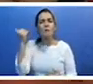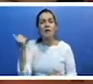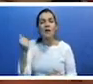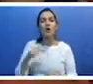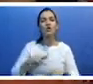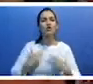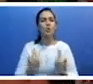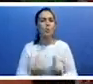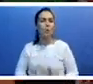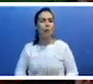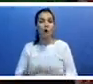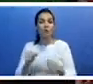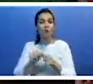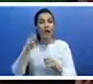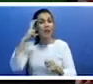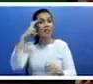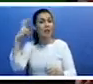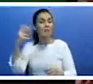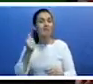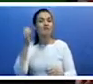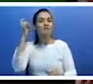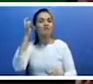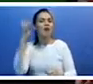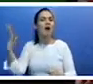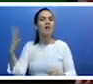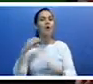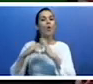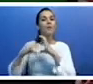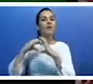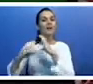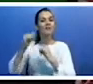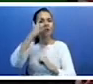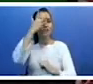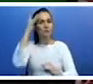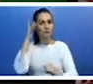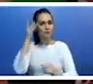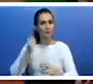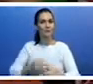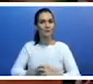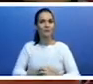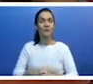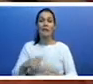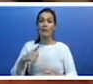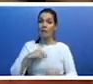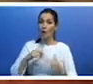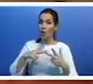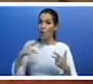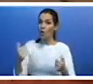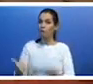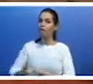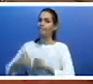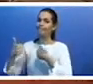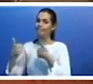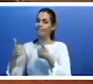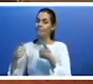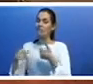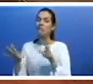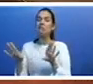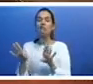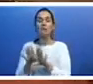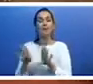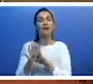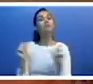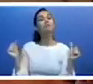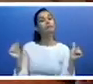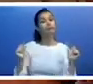utilizou a inteligência dele para isso, para facilitar a comunicação entre as pessoas. Temos os pontos positivos, mas também nós temos o ponto